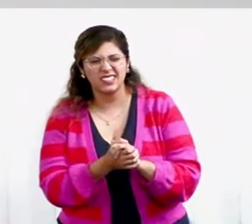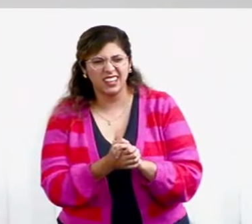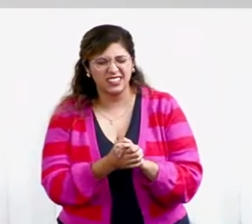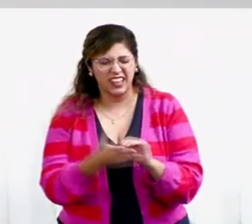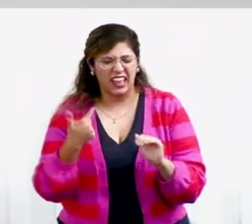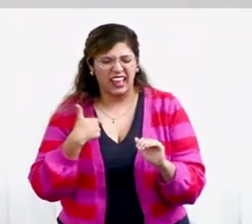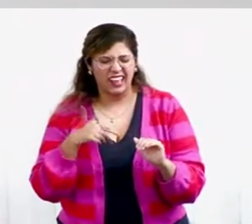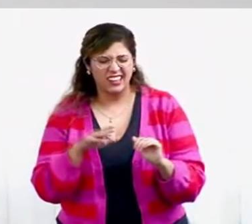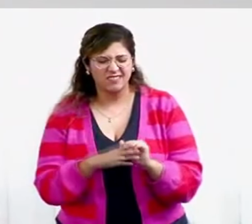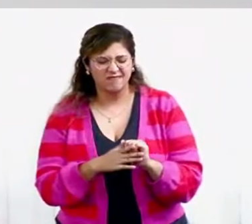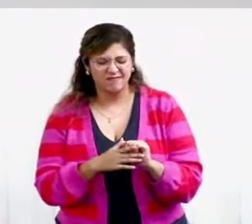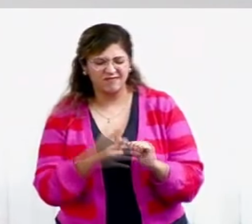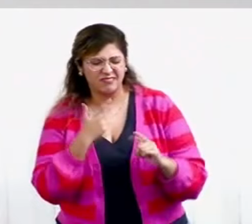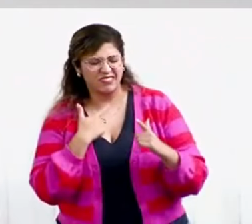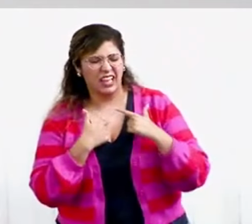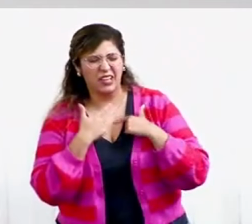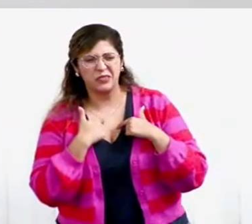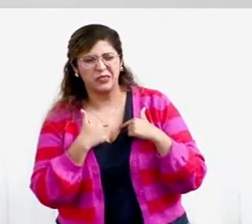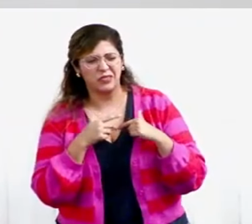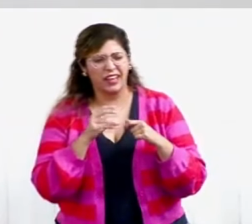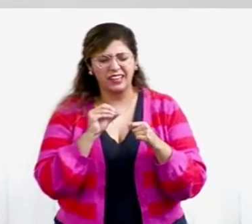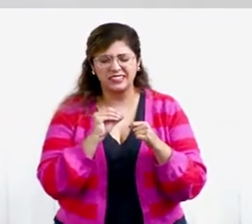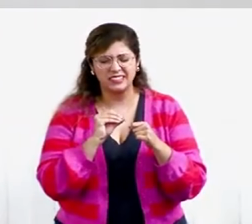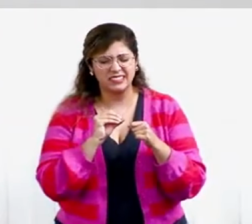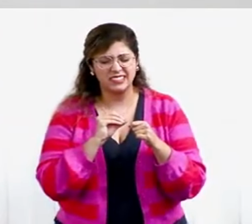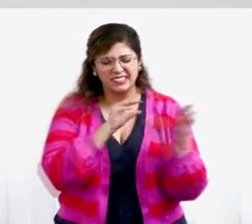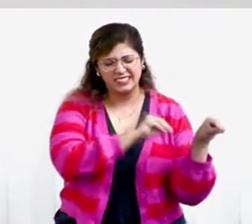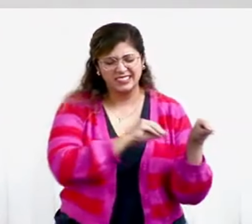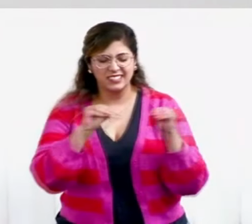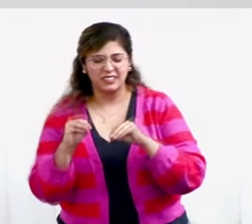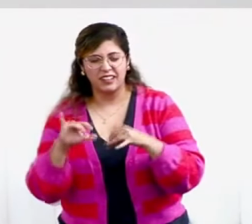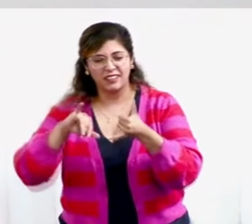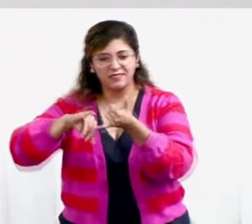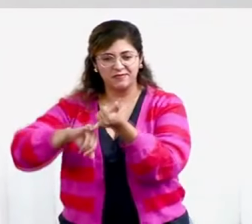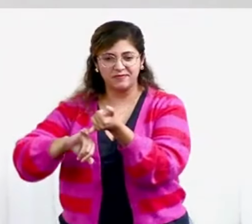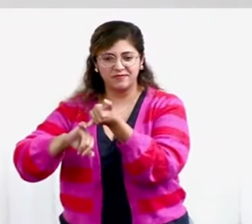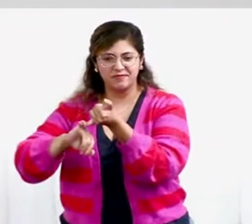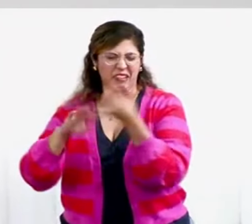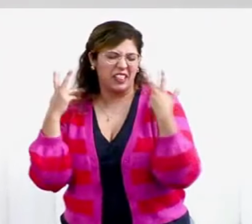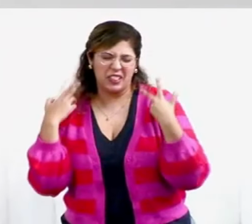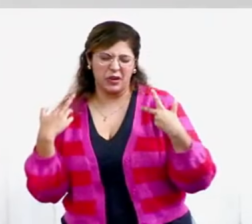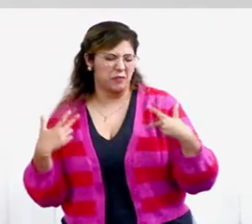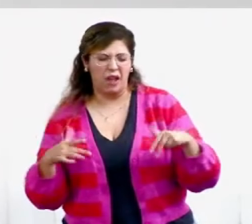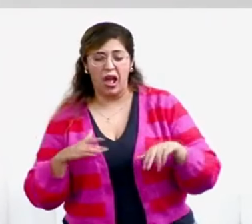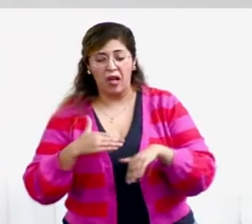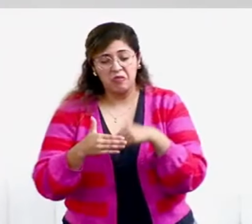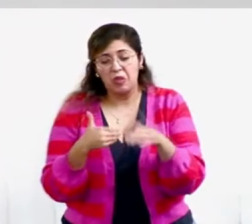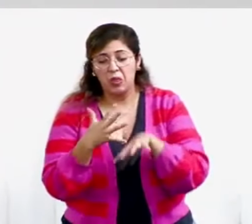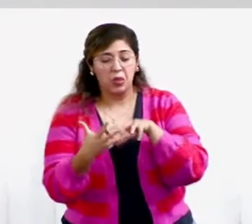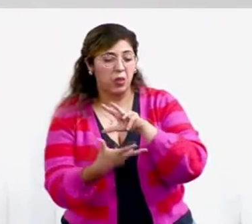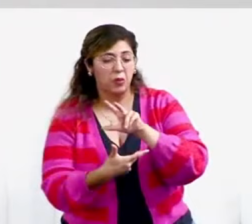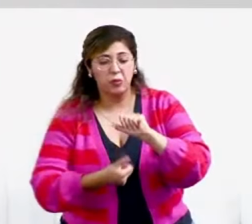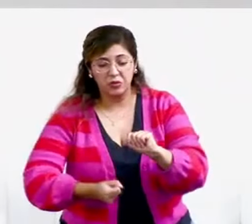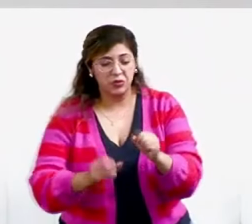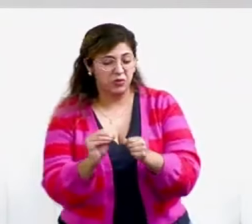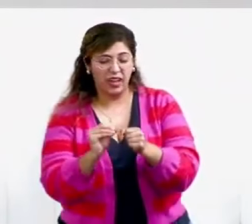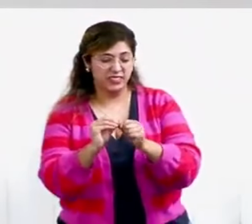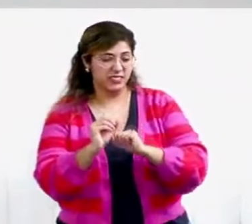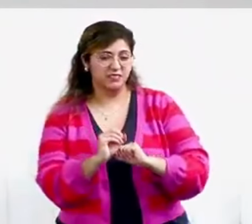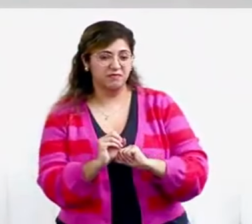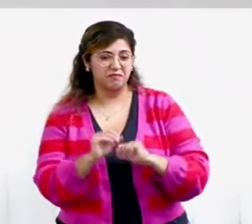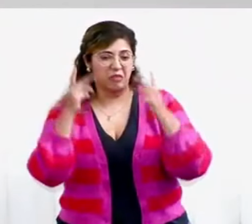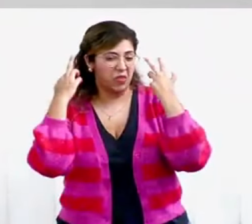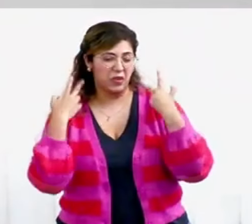do casamento, porque deixaram com que o pensamento, o entendimento se obscurecesse com as trevas, e então vai